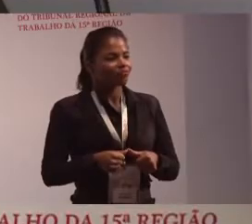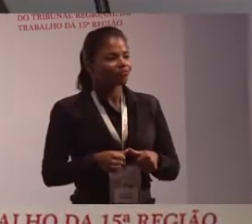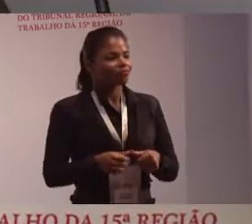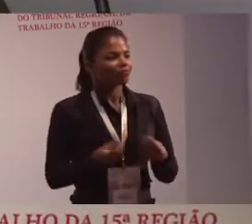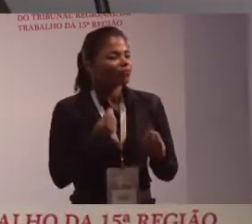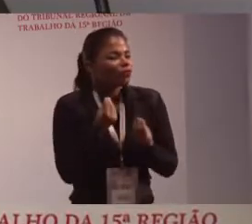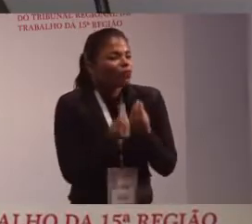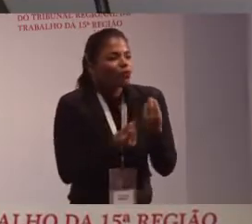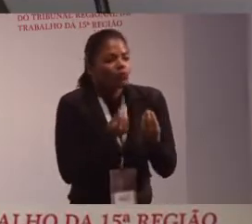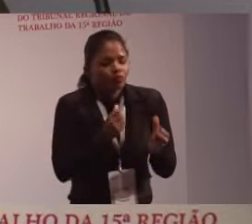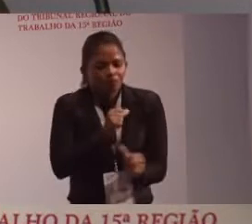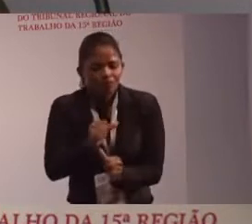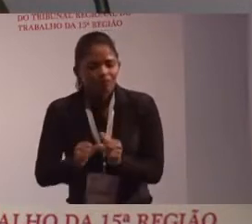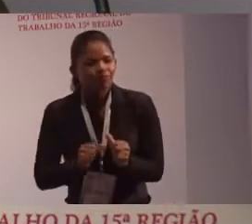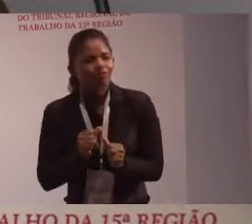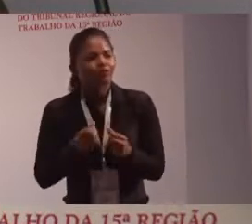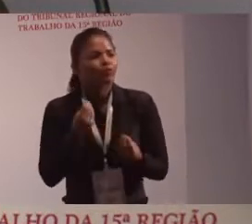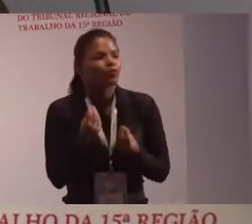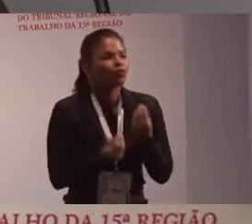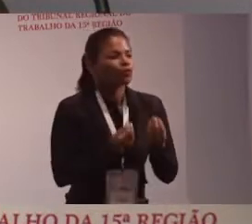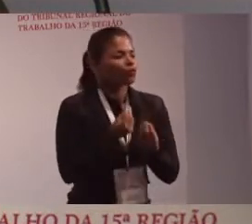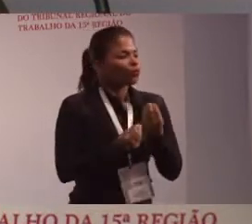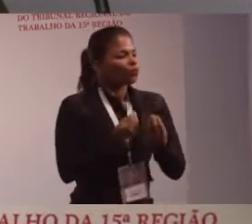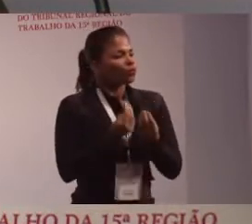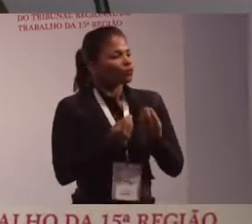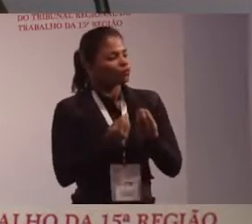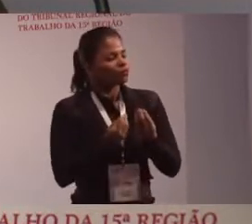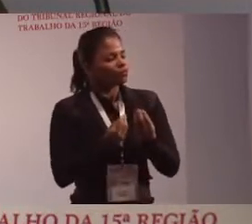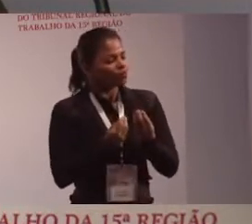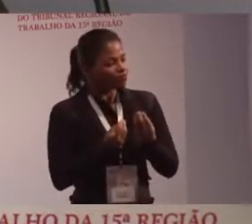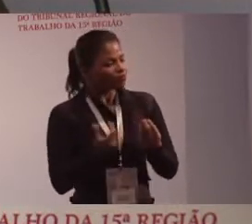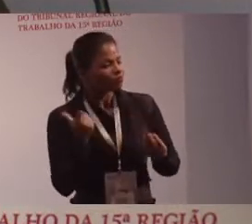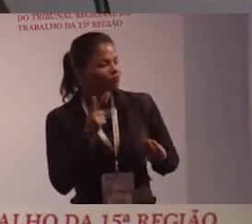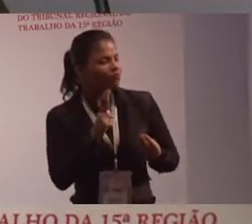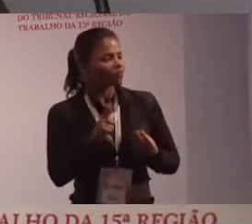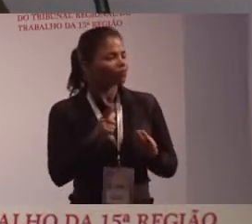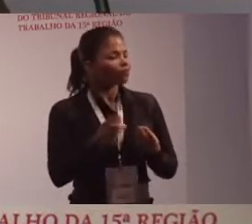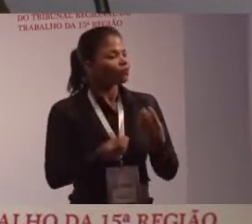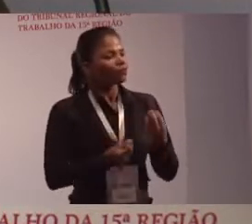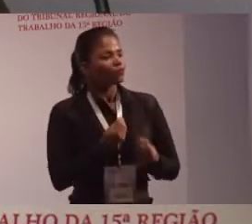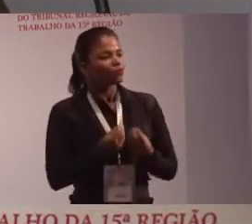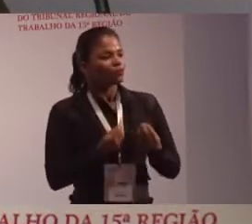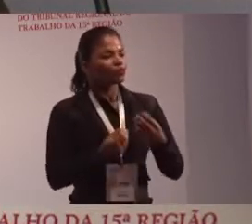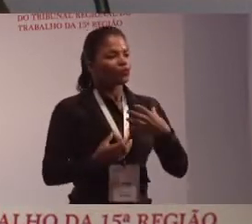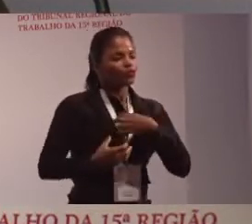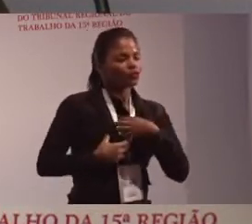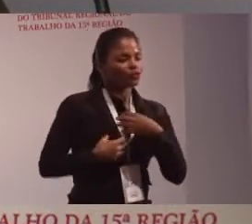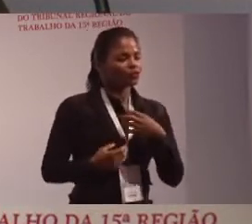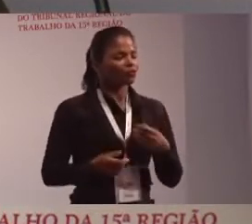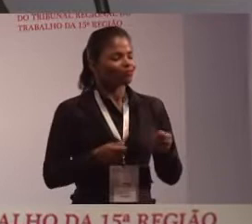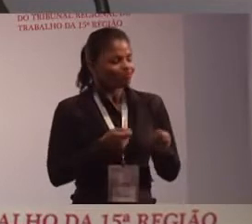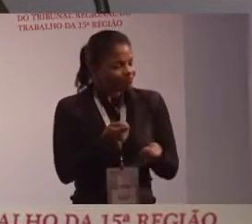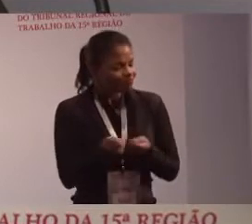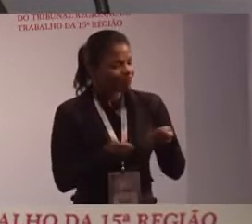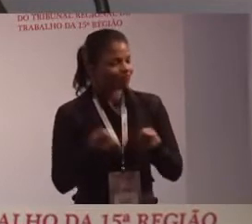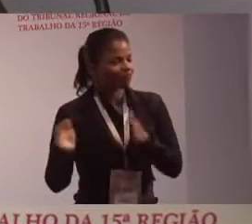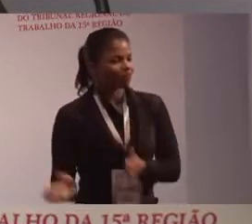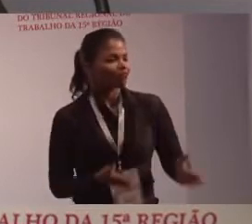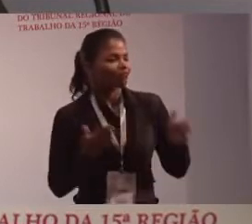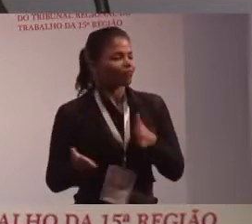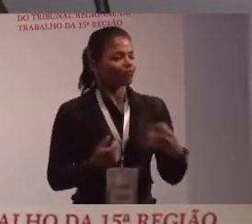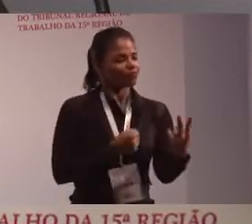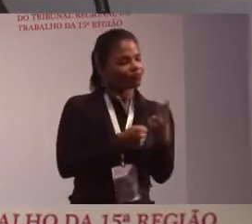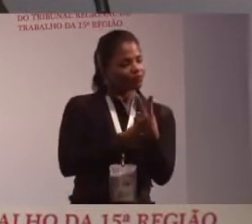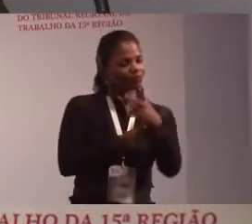vai regulamentar isso? Como é que a gente vai lidar com as relações pessoais, com as formas de controle de produção, com a proteção